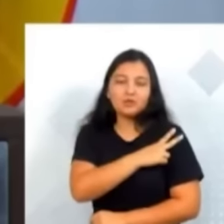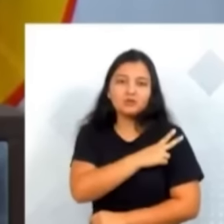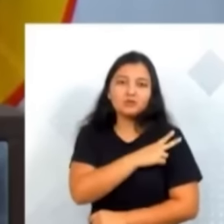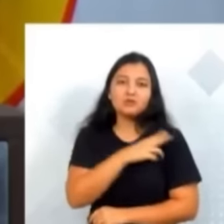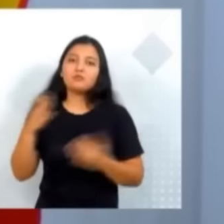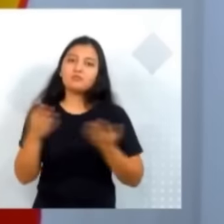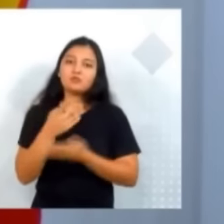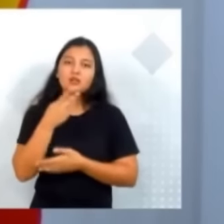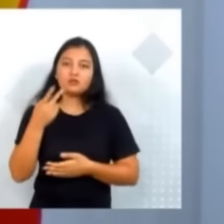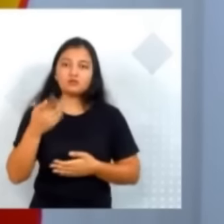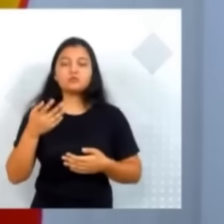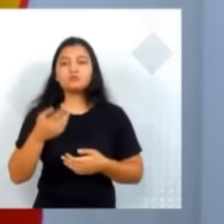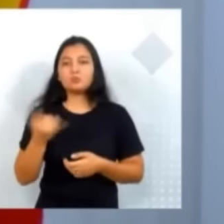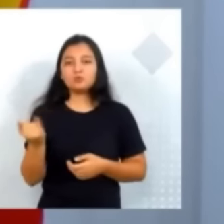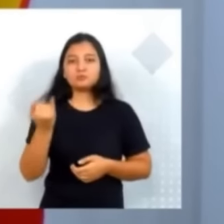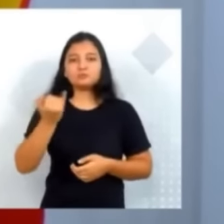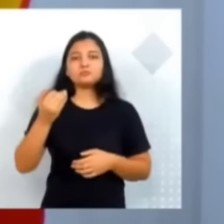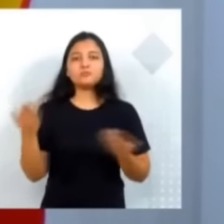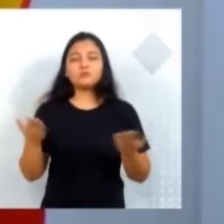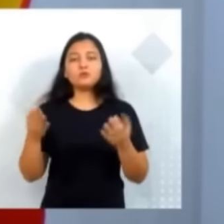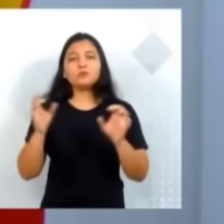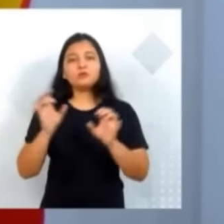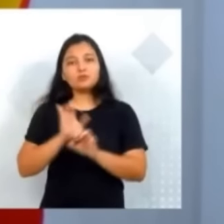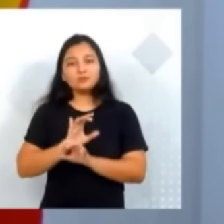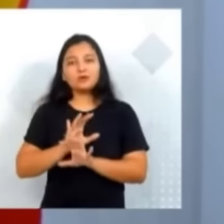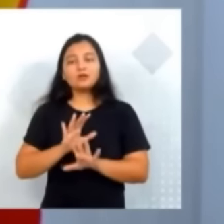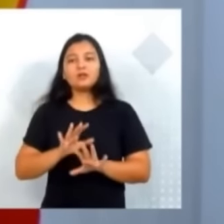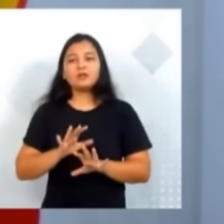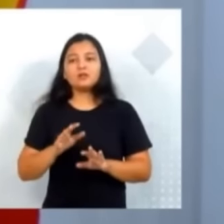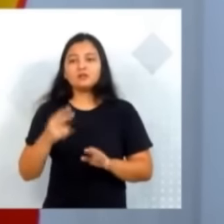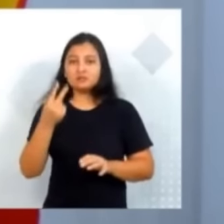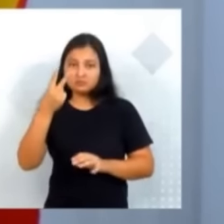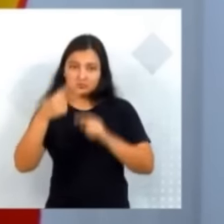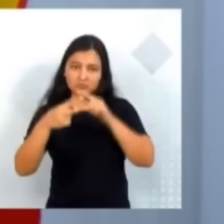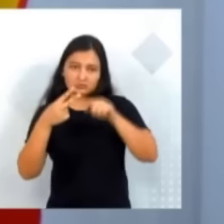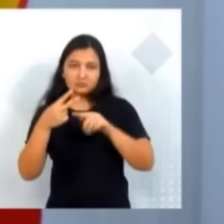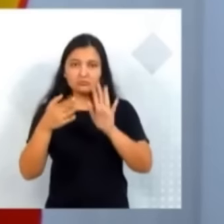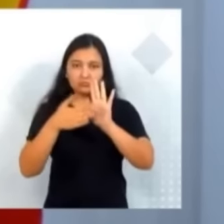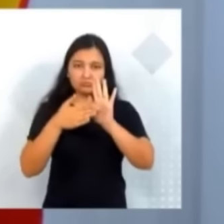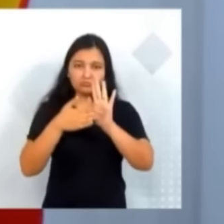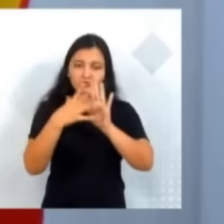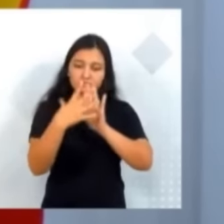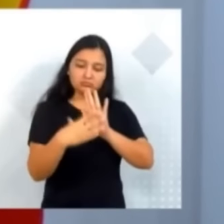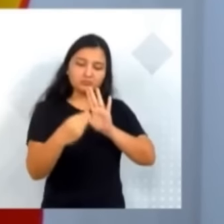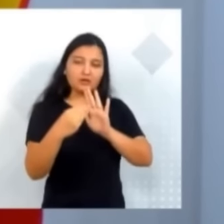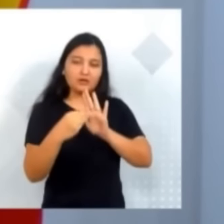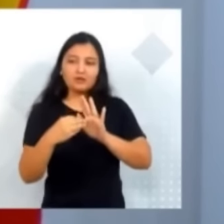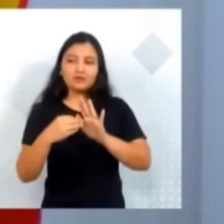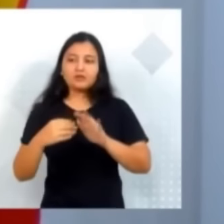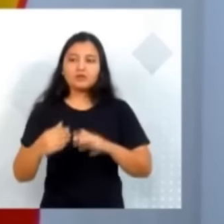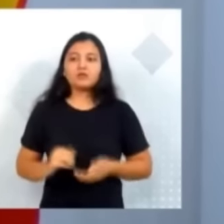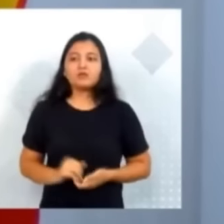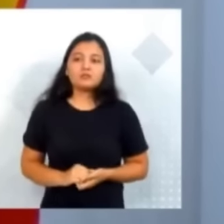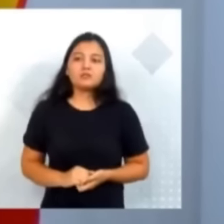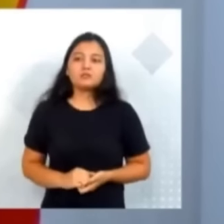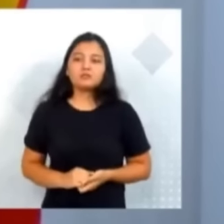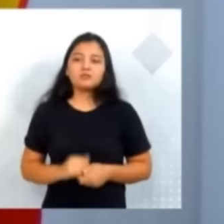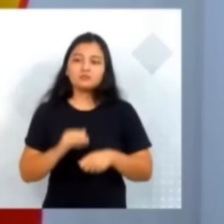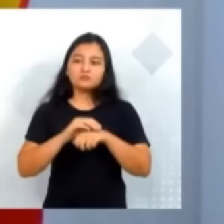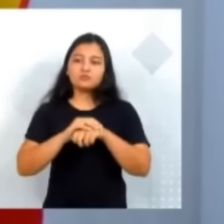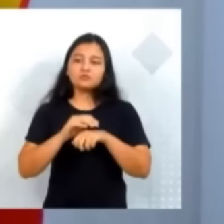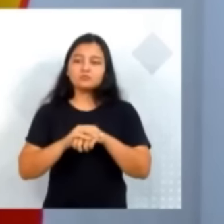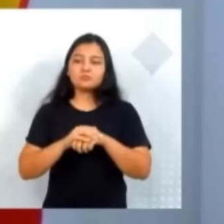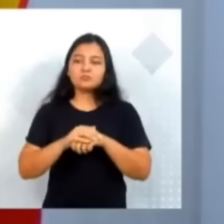nesta cidade. E, para concluir, além de deixar essas duas proposições para que sejam copiadas, e eu já o fiz pessoalmente para a